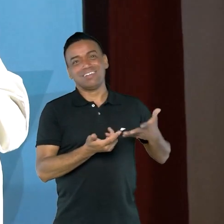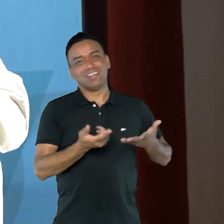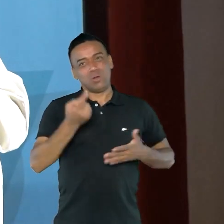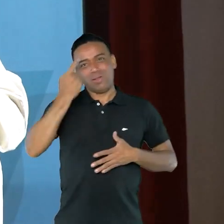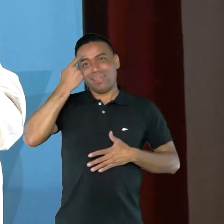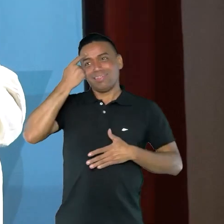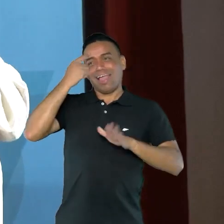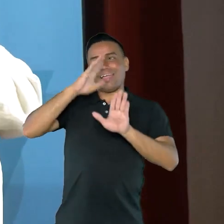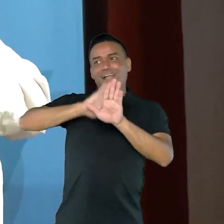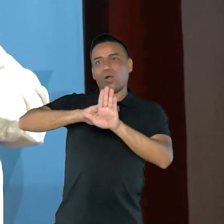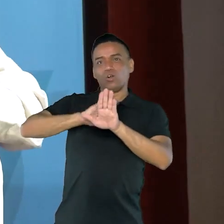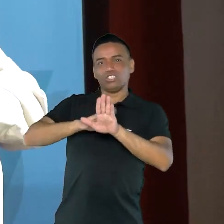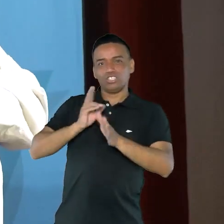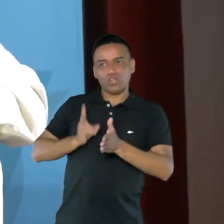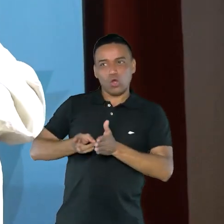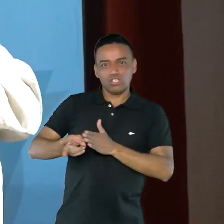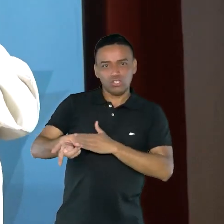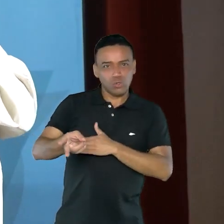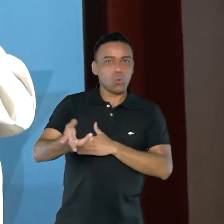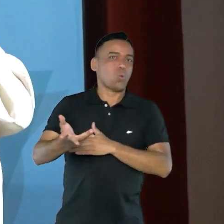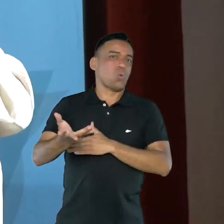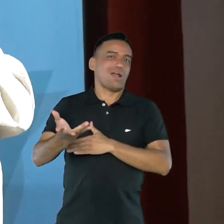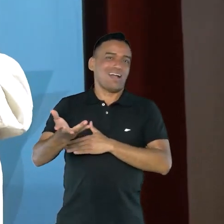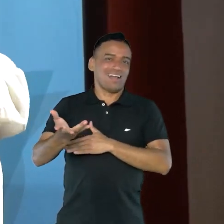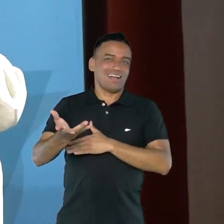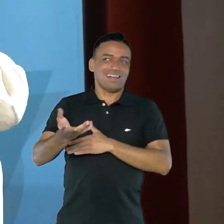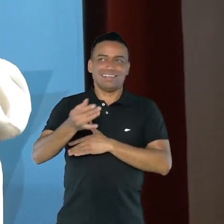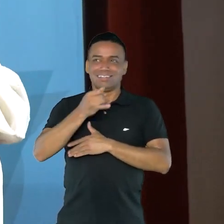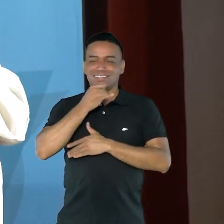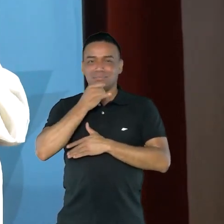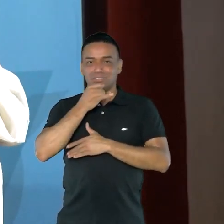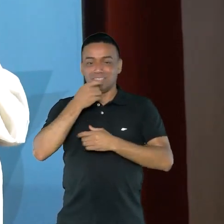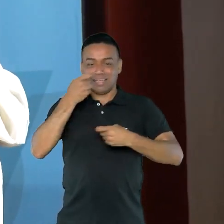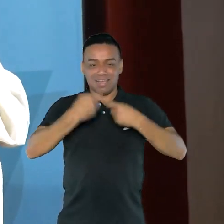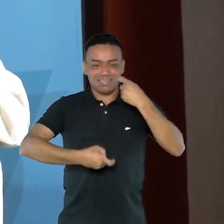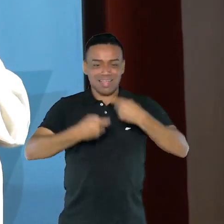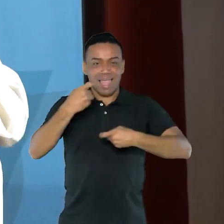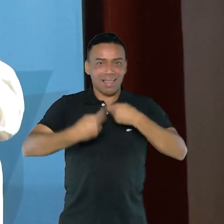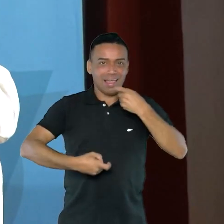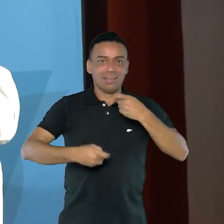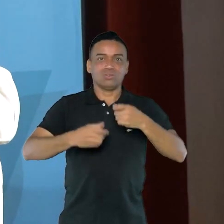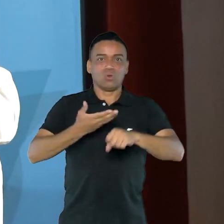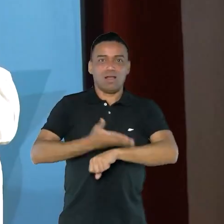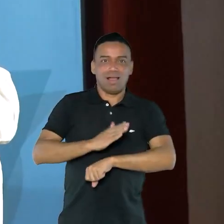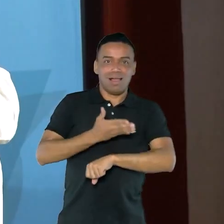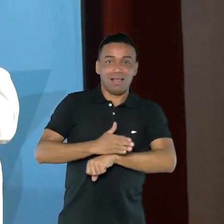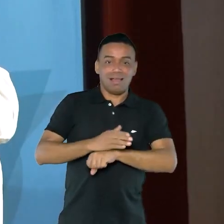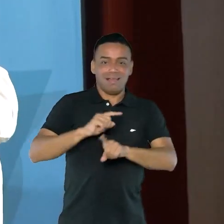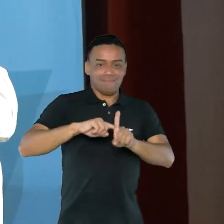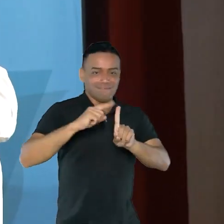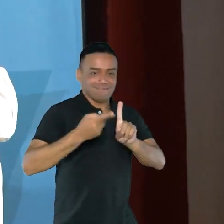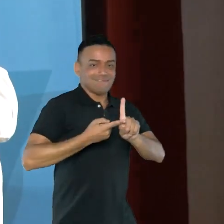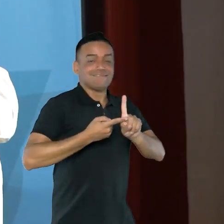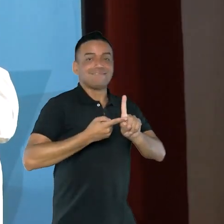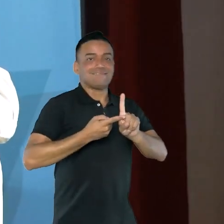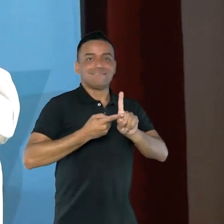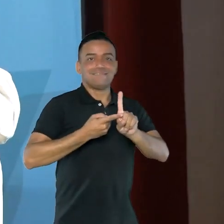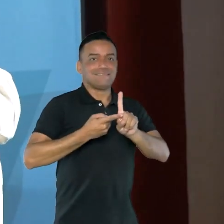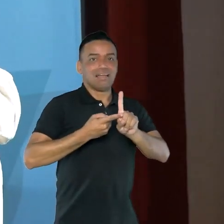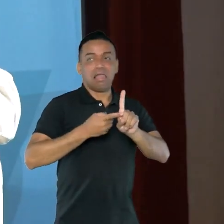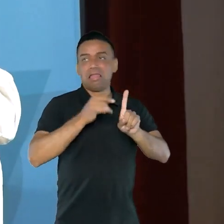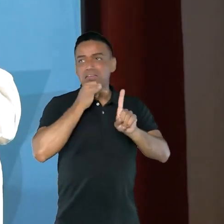hoje permanece de preliminar, né? Como se práticas sexuais não reprodutivas, de alguma maneira,